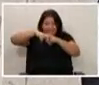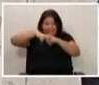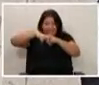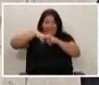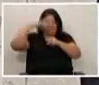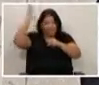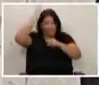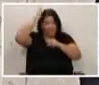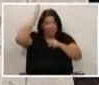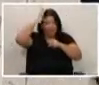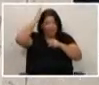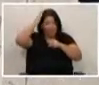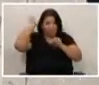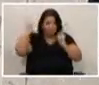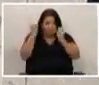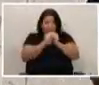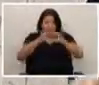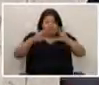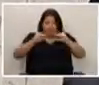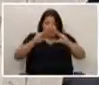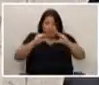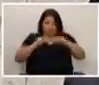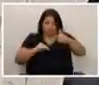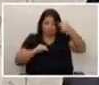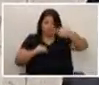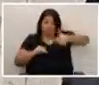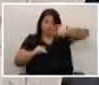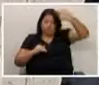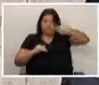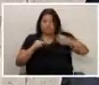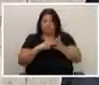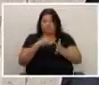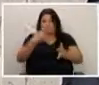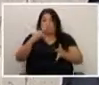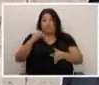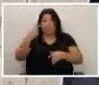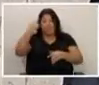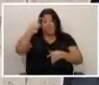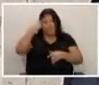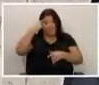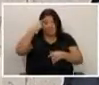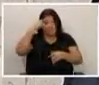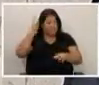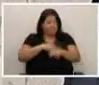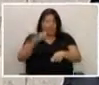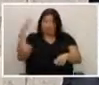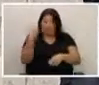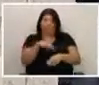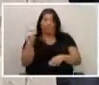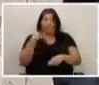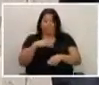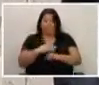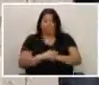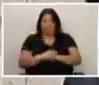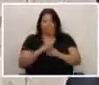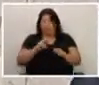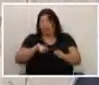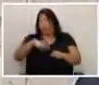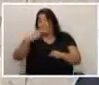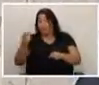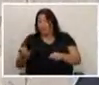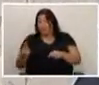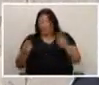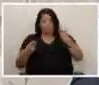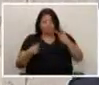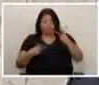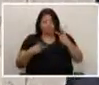sua cabeça junto ao colchão e desferido um tiro de .40 na cabeça dela também, ela morreu instantaneamente. Ao lado do corpo dos 2